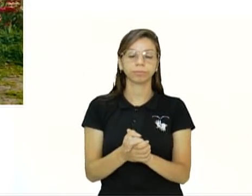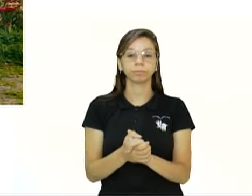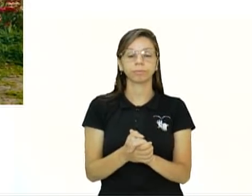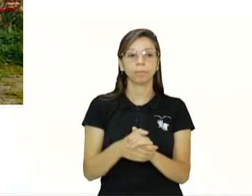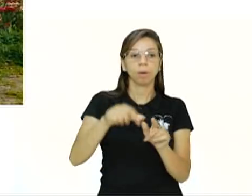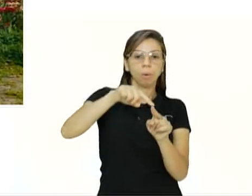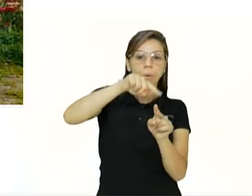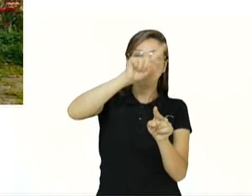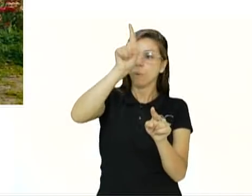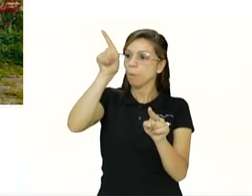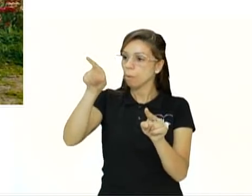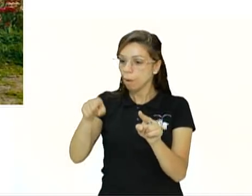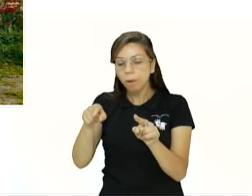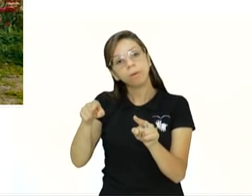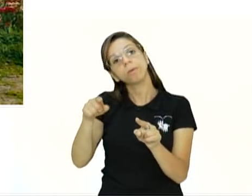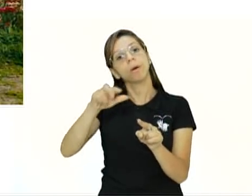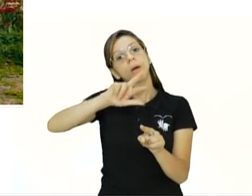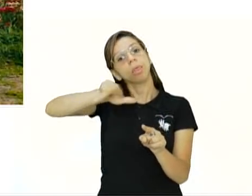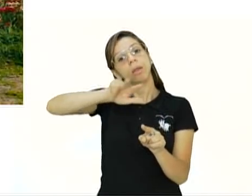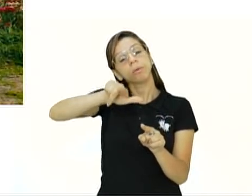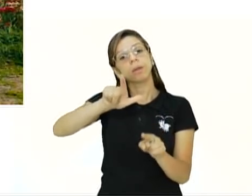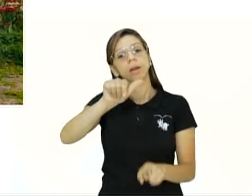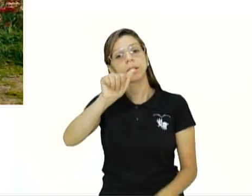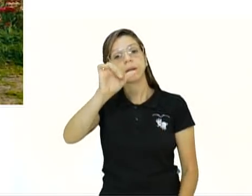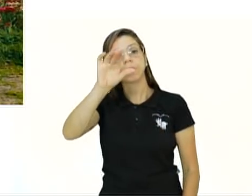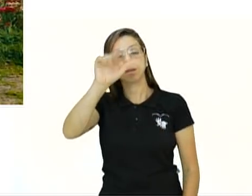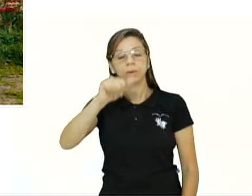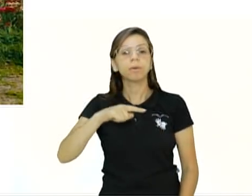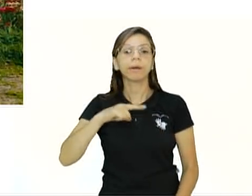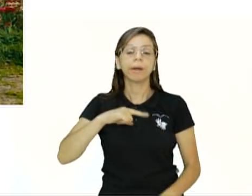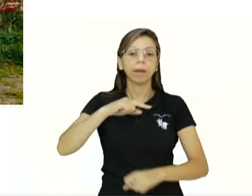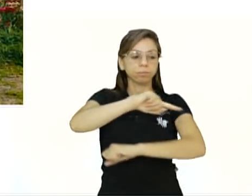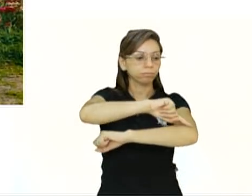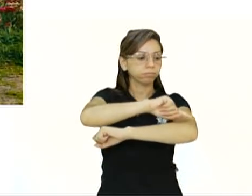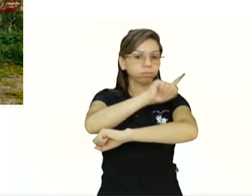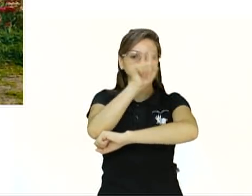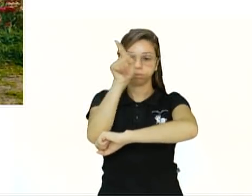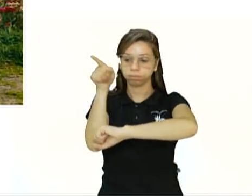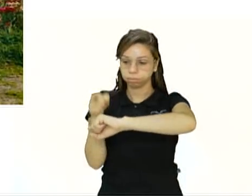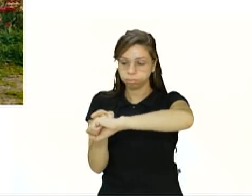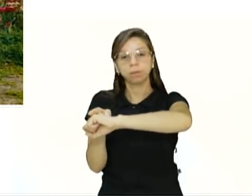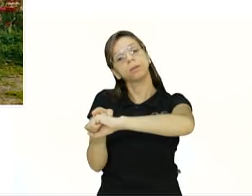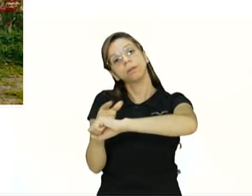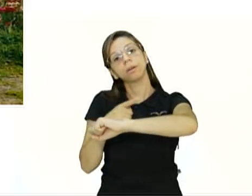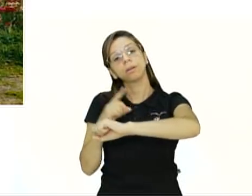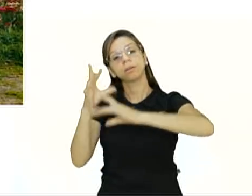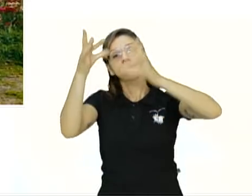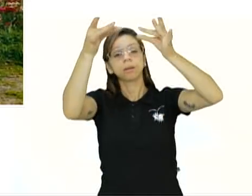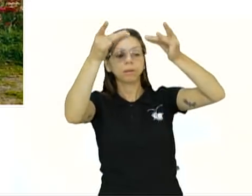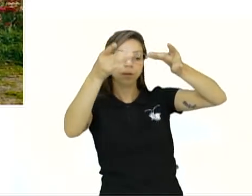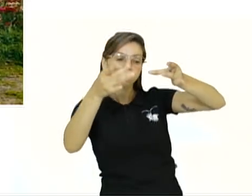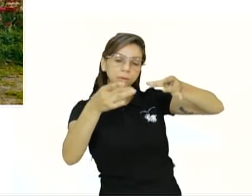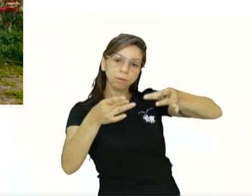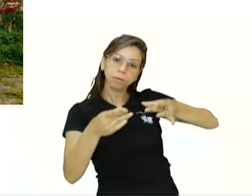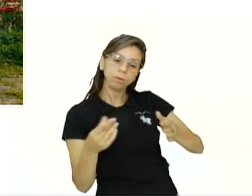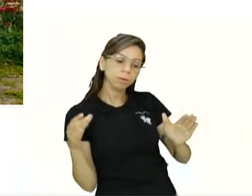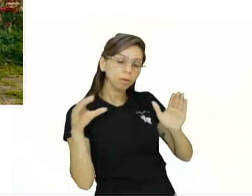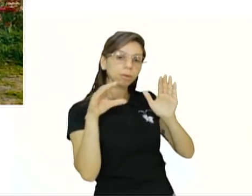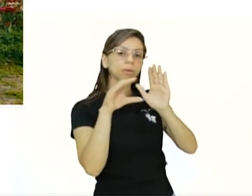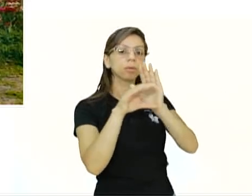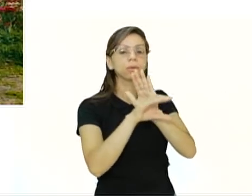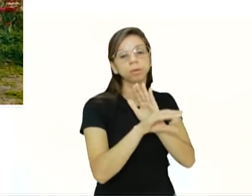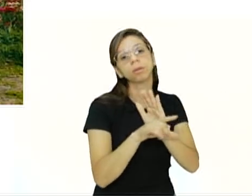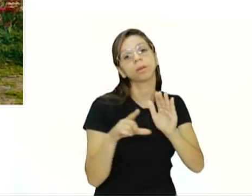tem lado, ele faz parte da família da circunferência. Tá? Então ele vai ter elementos e o estudo dele vai ser todo